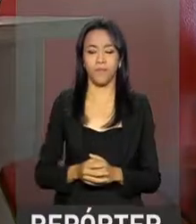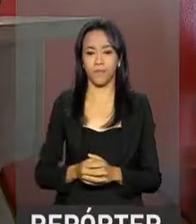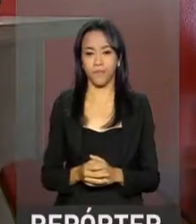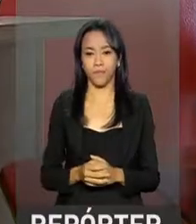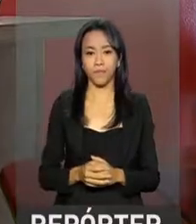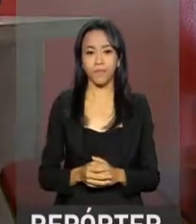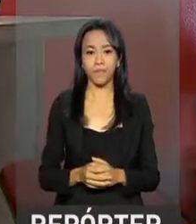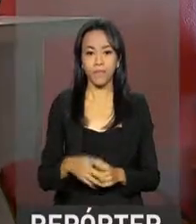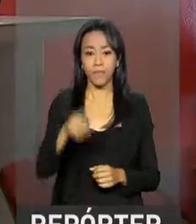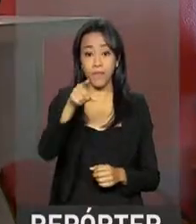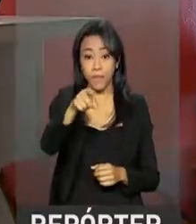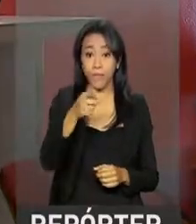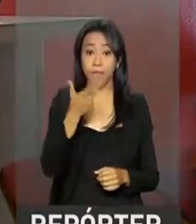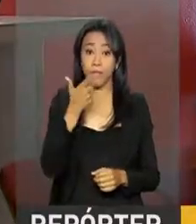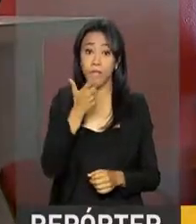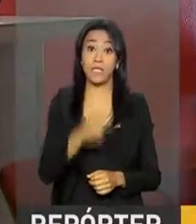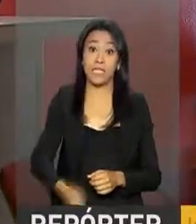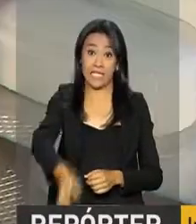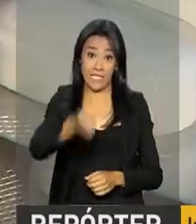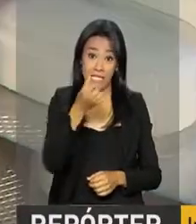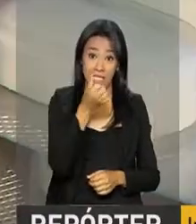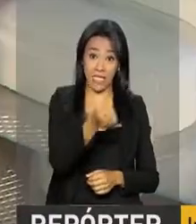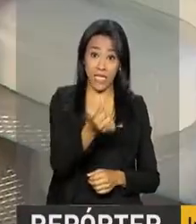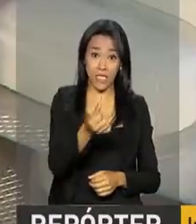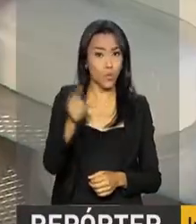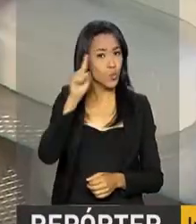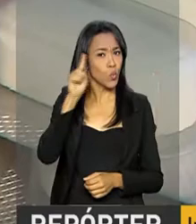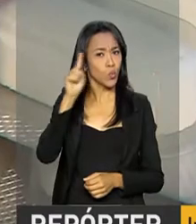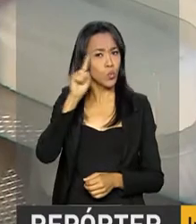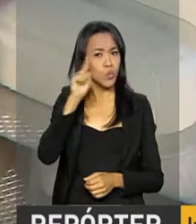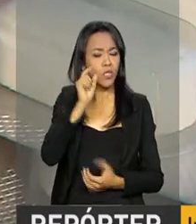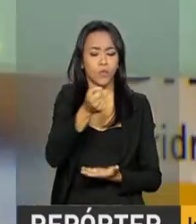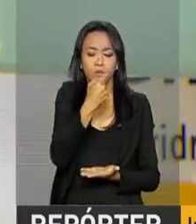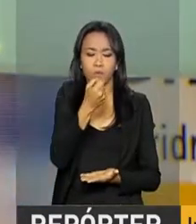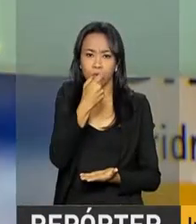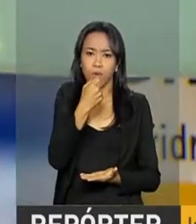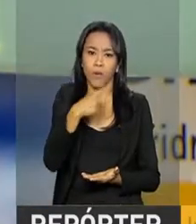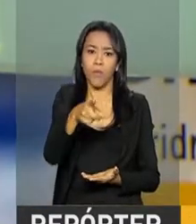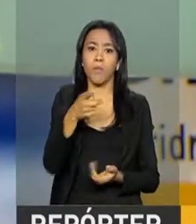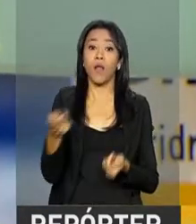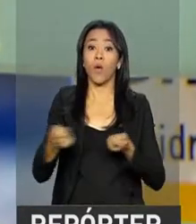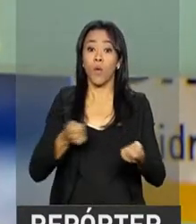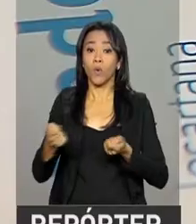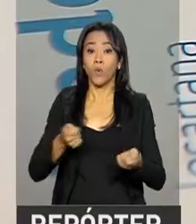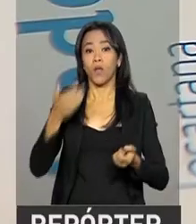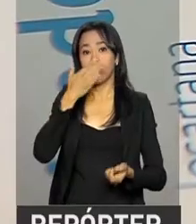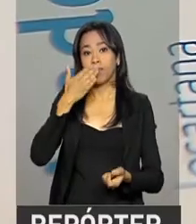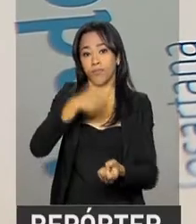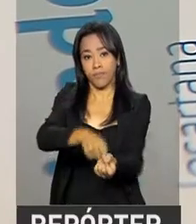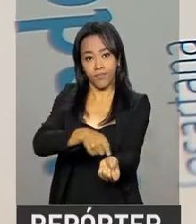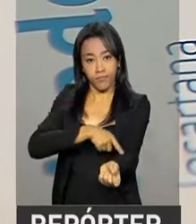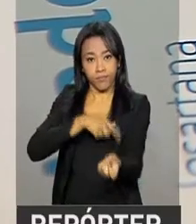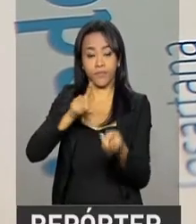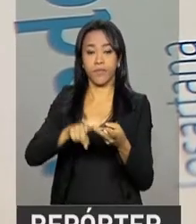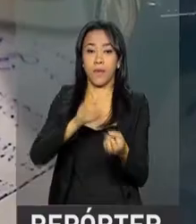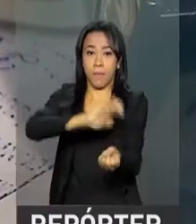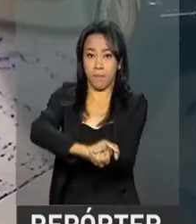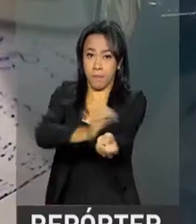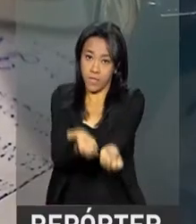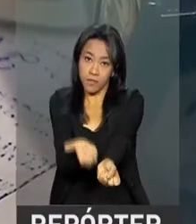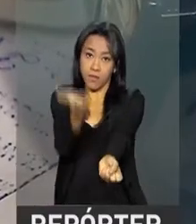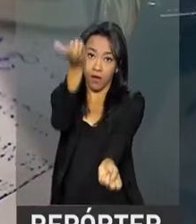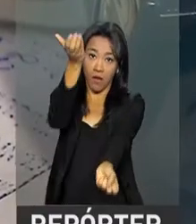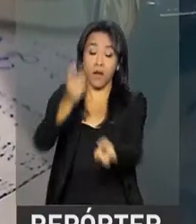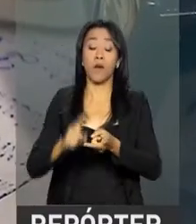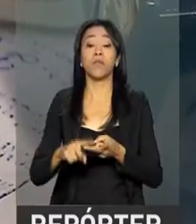são pelo menos seis comprimidos todos os dias pra controlar o diabetes ea pressão alta além